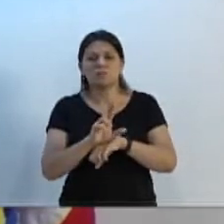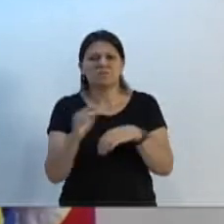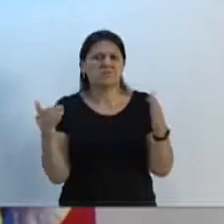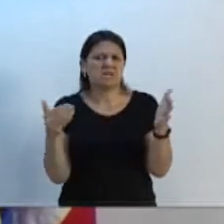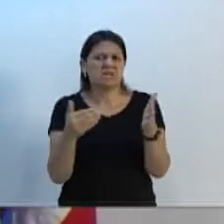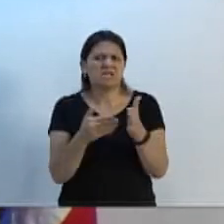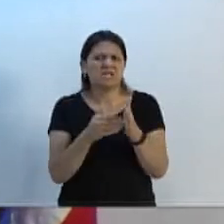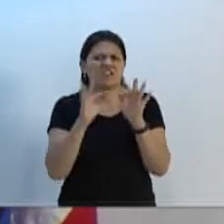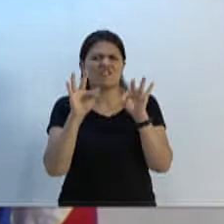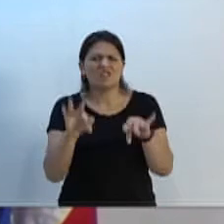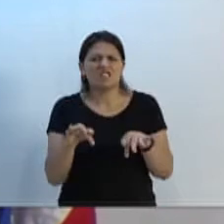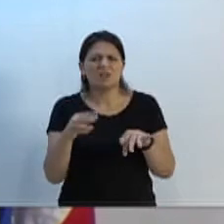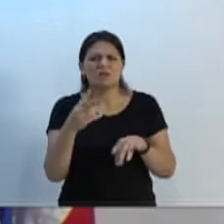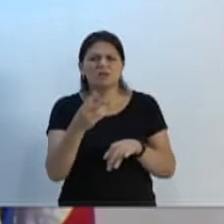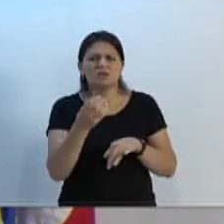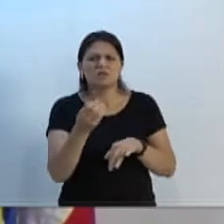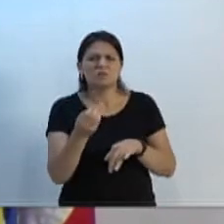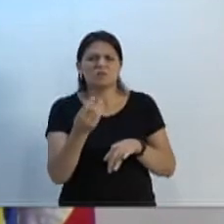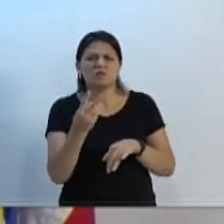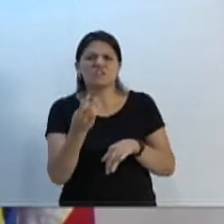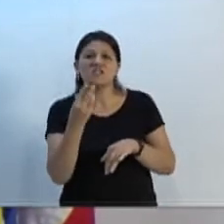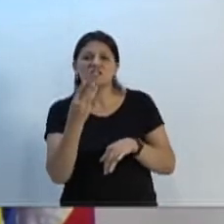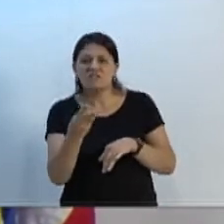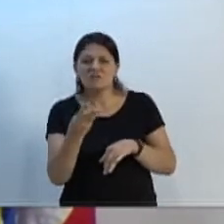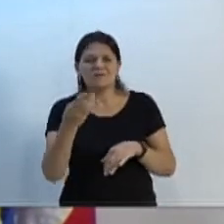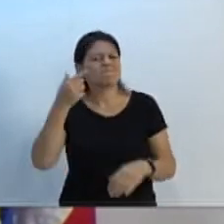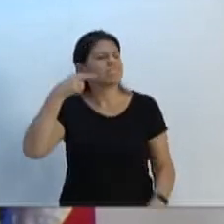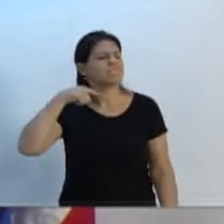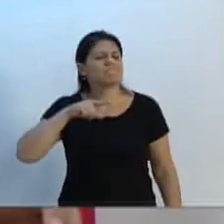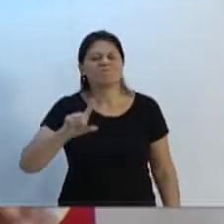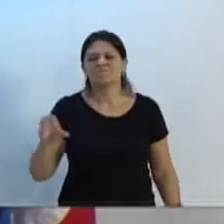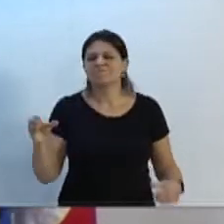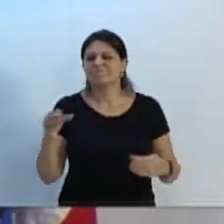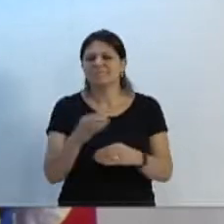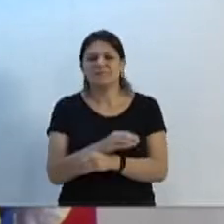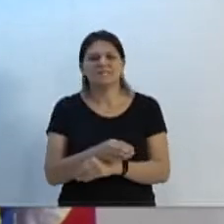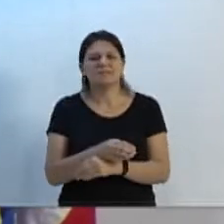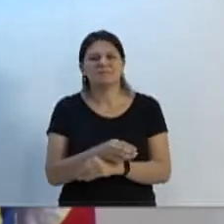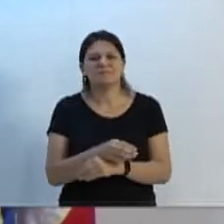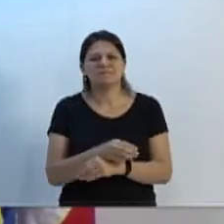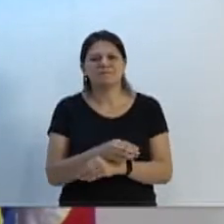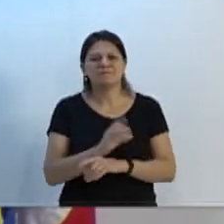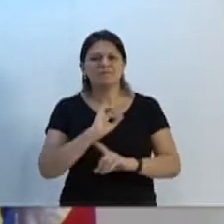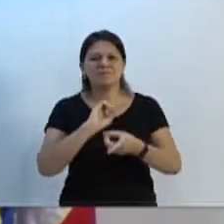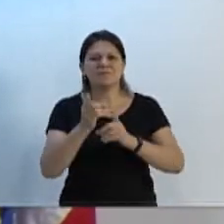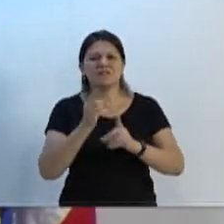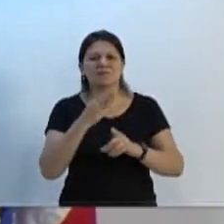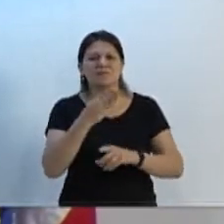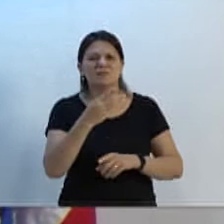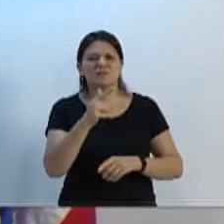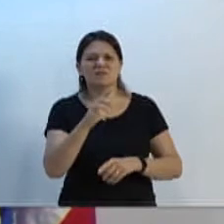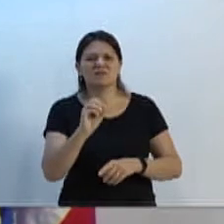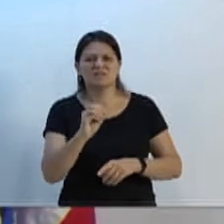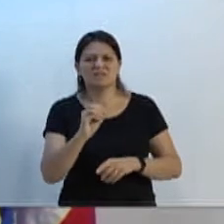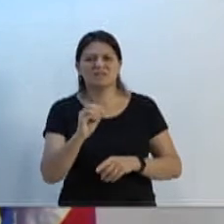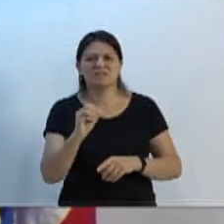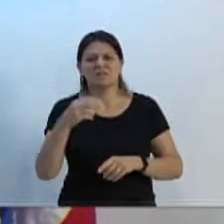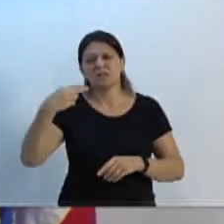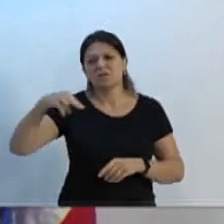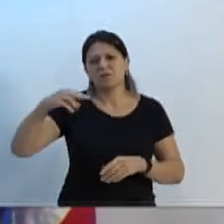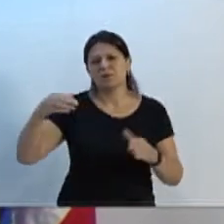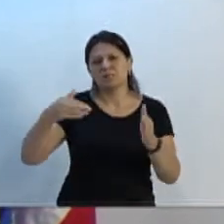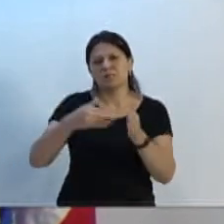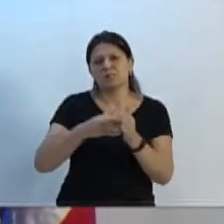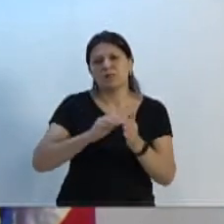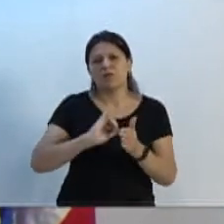final de 2023 conseguiram completar esse trecho de duplicação de navegantes